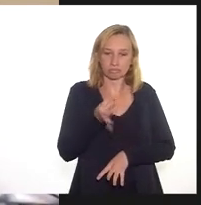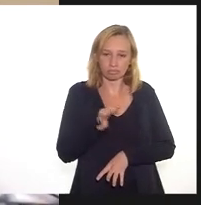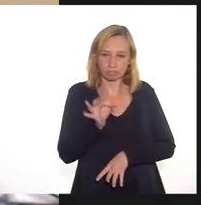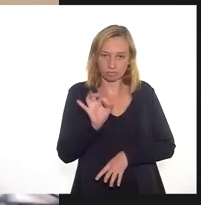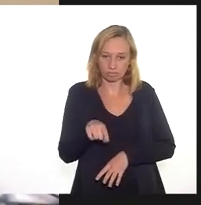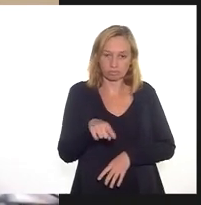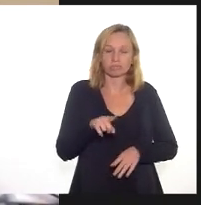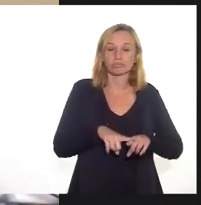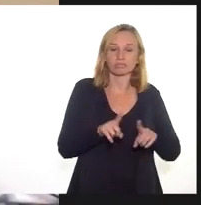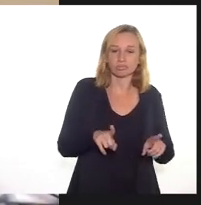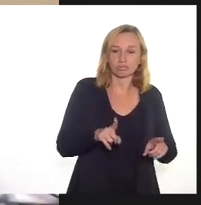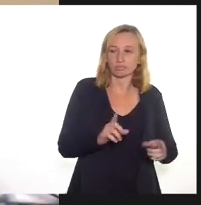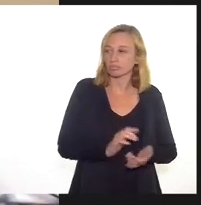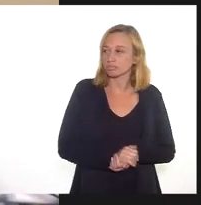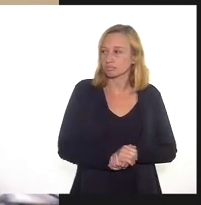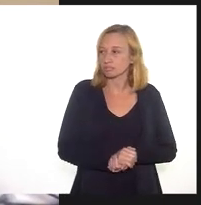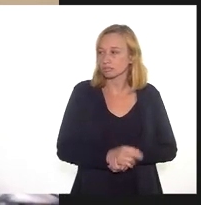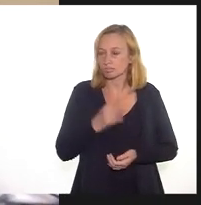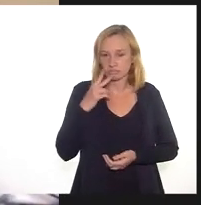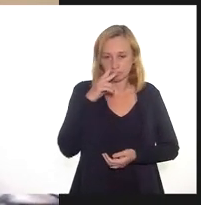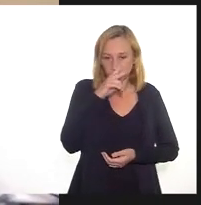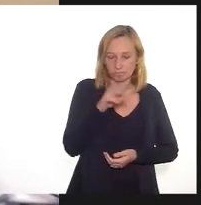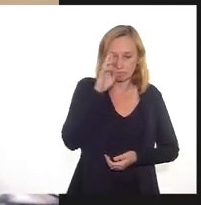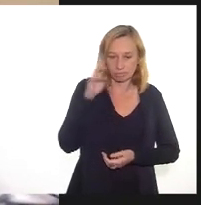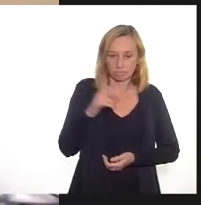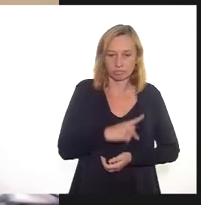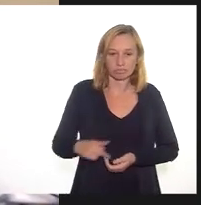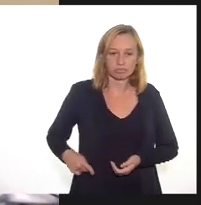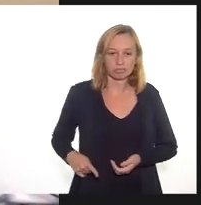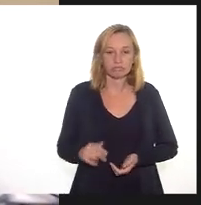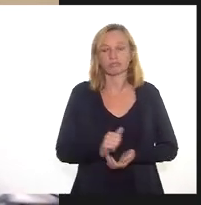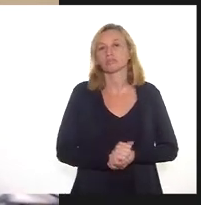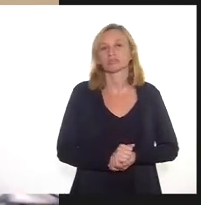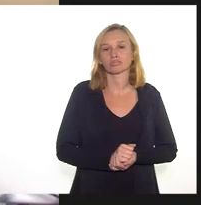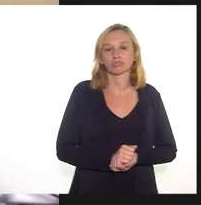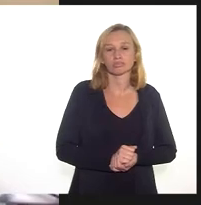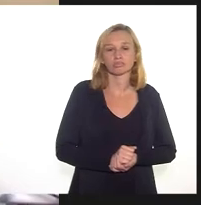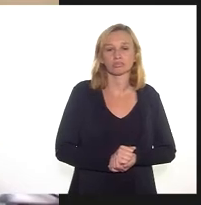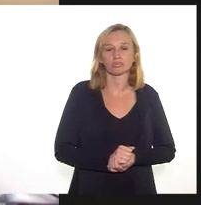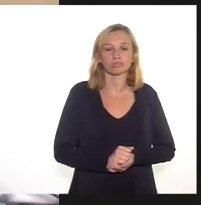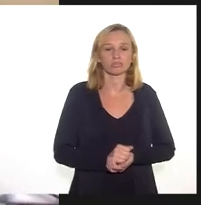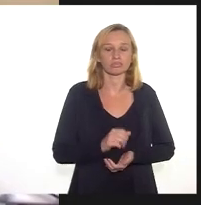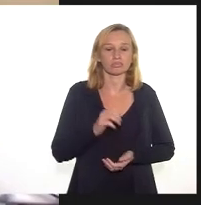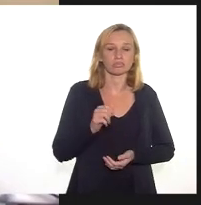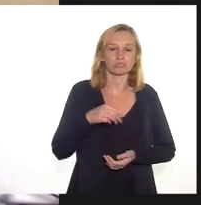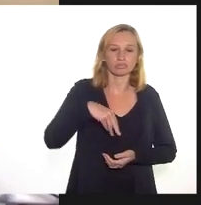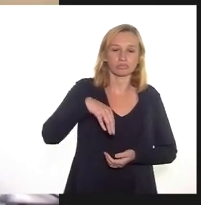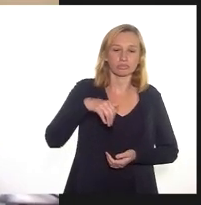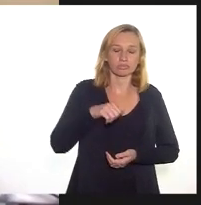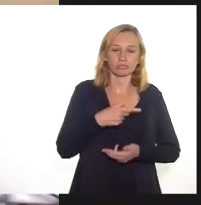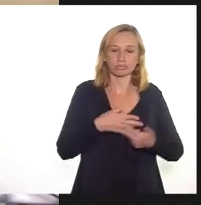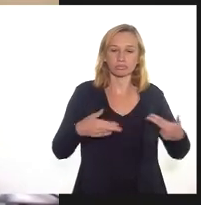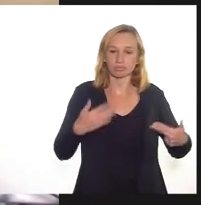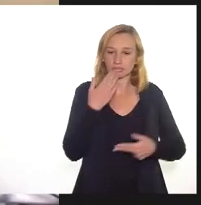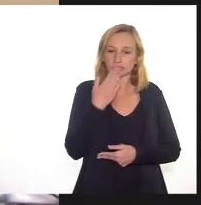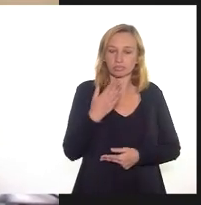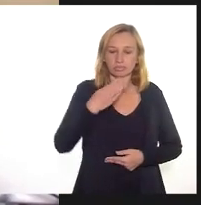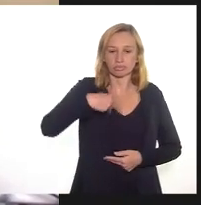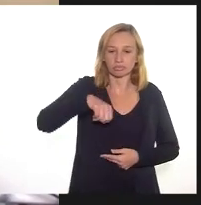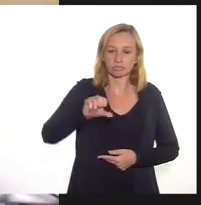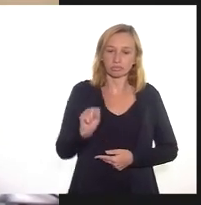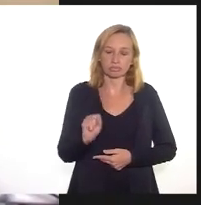Mas devemos encontrar a força, senhor presidente, de Mãe Beata, de Iemanjá, Mãe Estela de Oxóssi, que